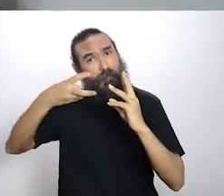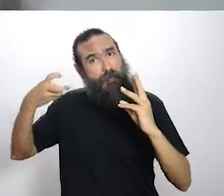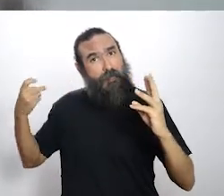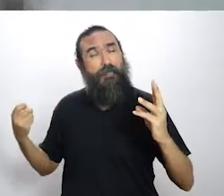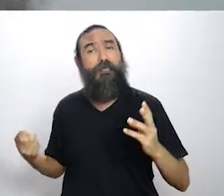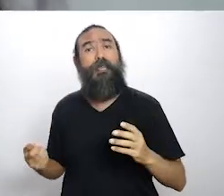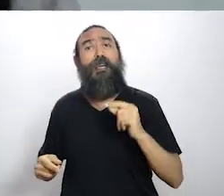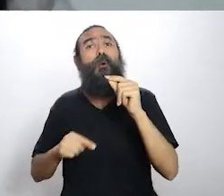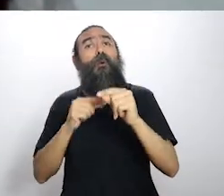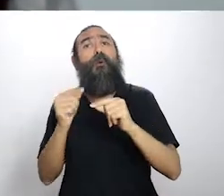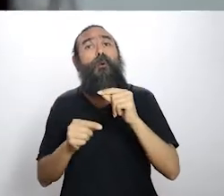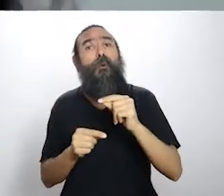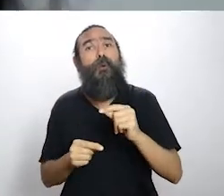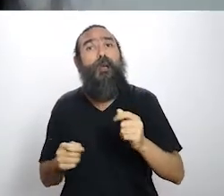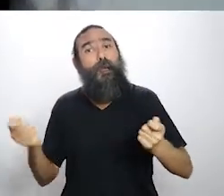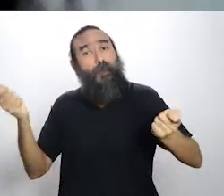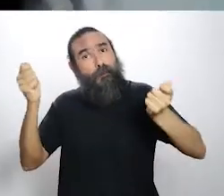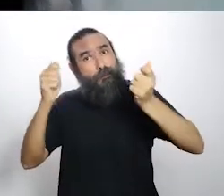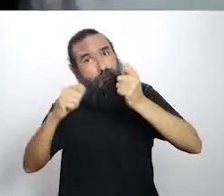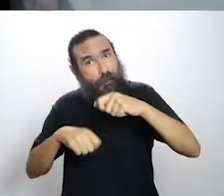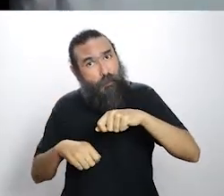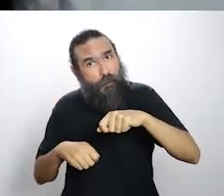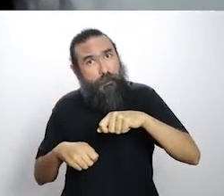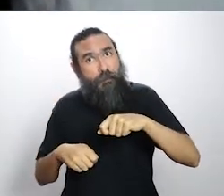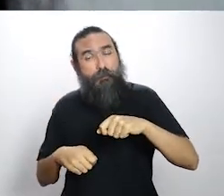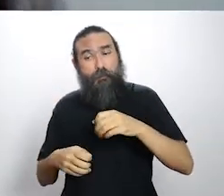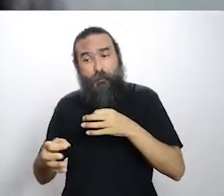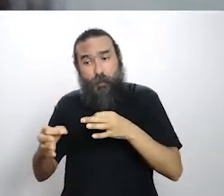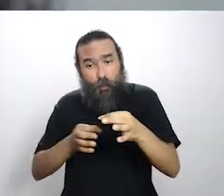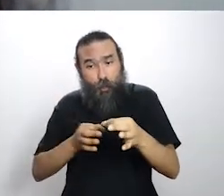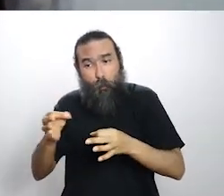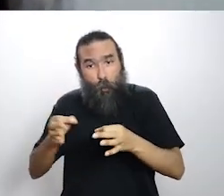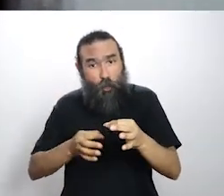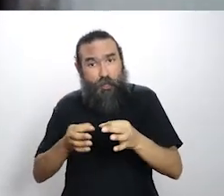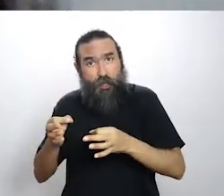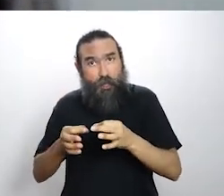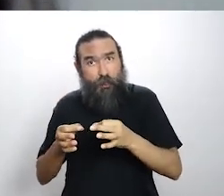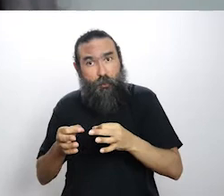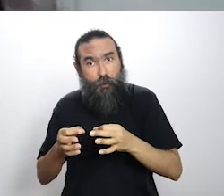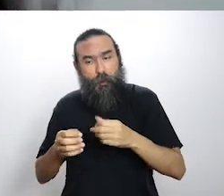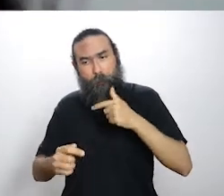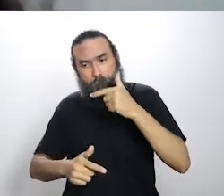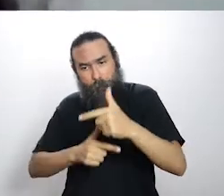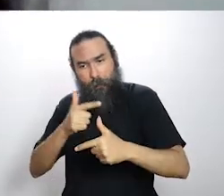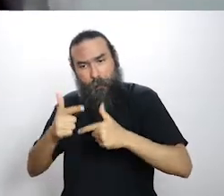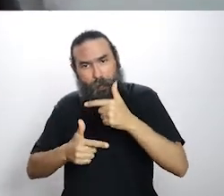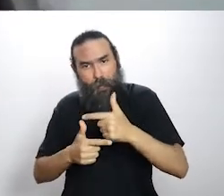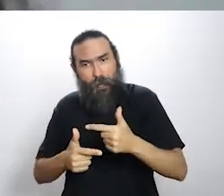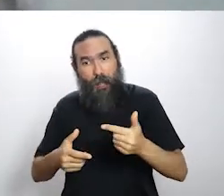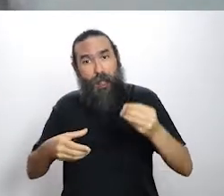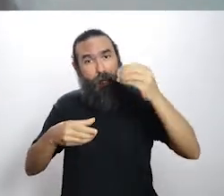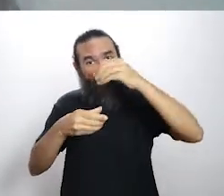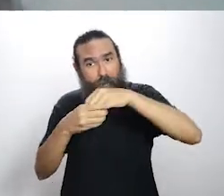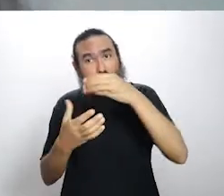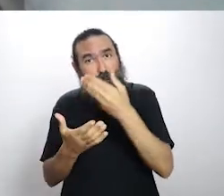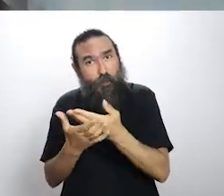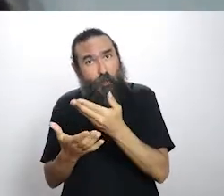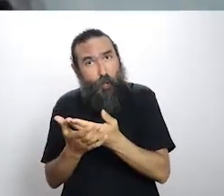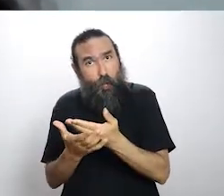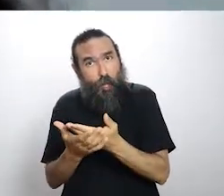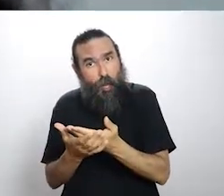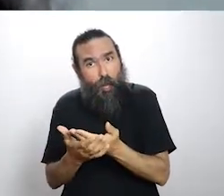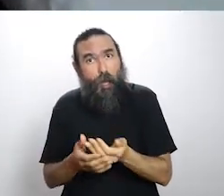comunidades, para que o processo de ensino-aprendizagem, os projetos de vida que forem desenvolver nas